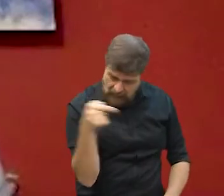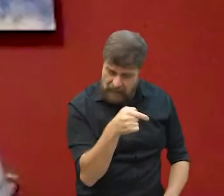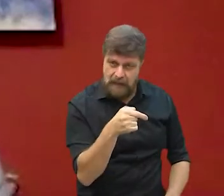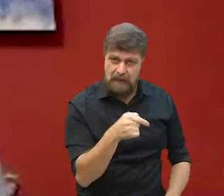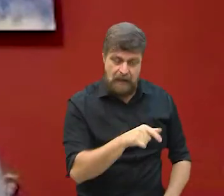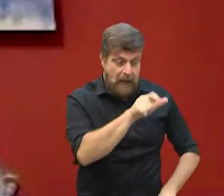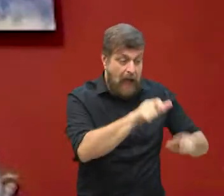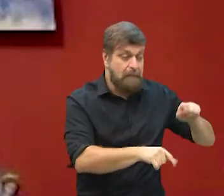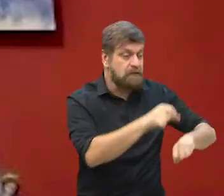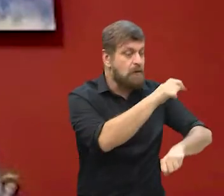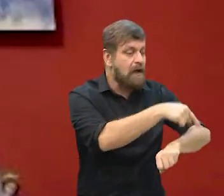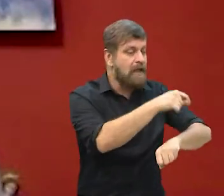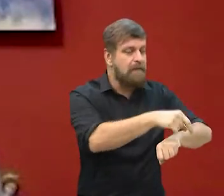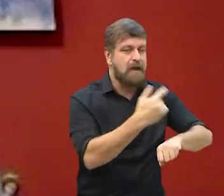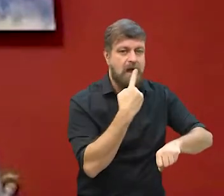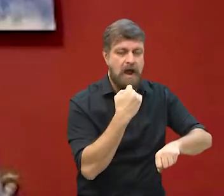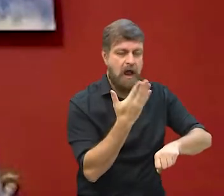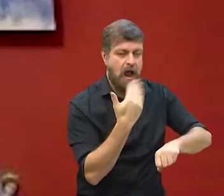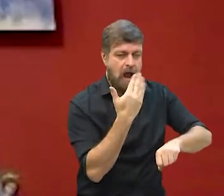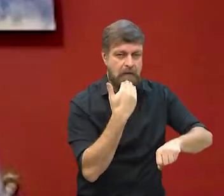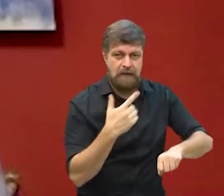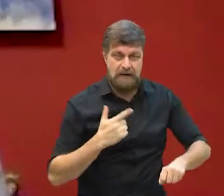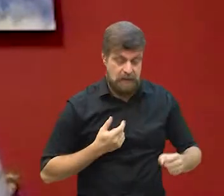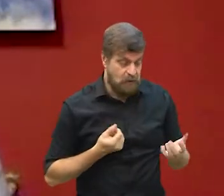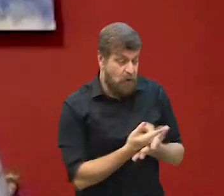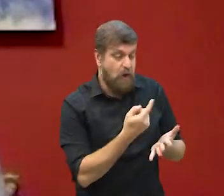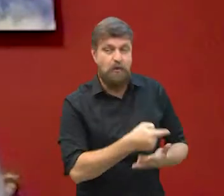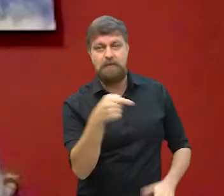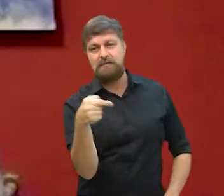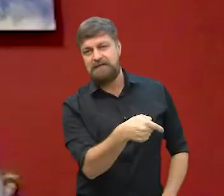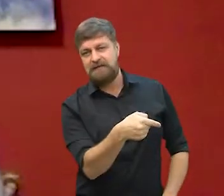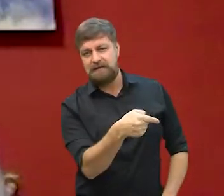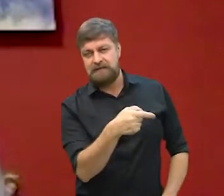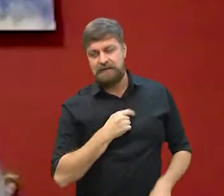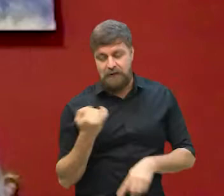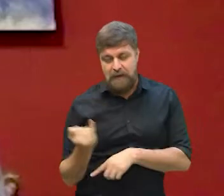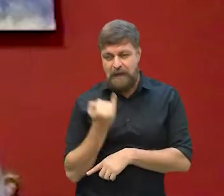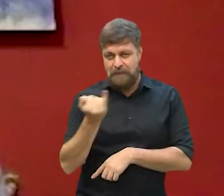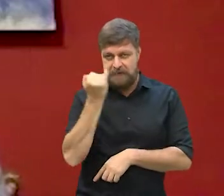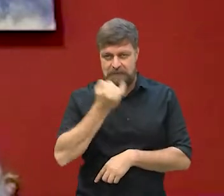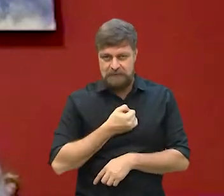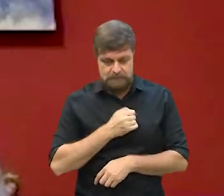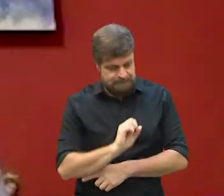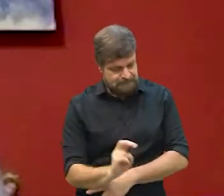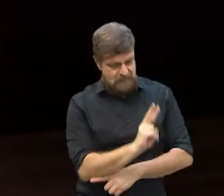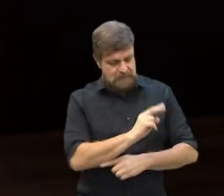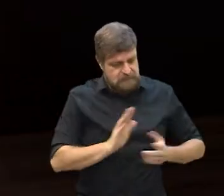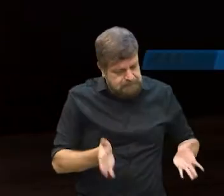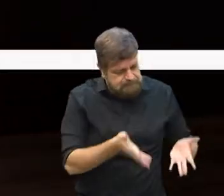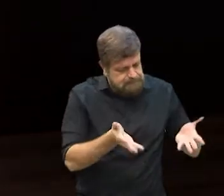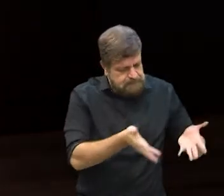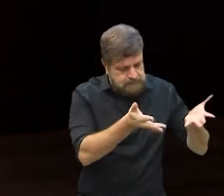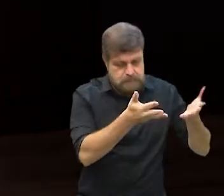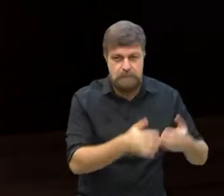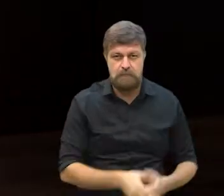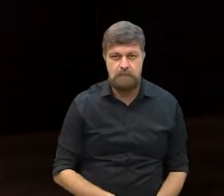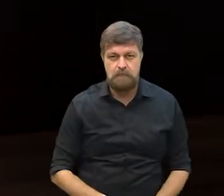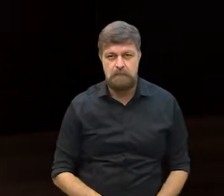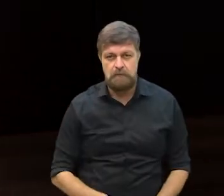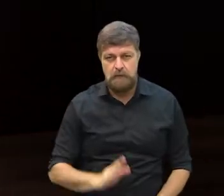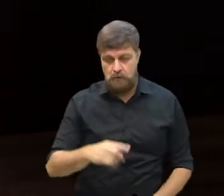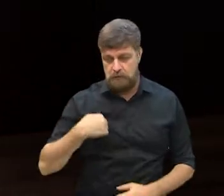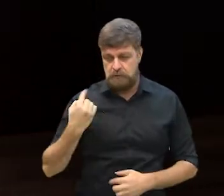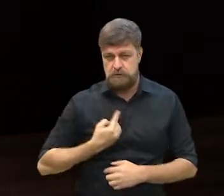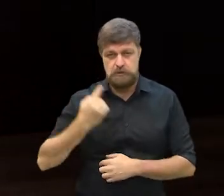tá certo? Você não vende nada se você não comprar. Então, isso é muito importante a gente lembrar. Agora, quando a gente